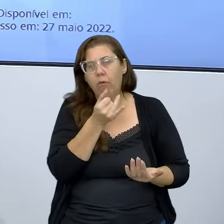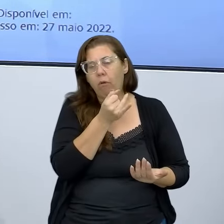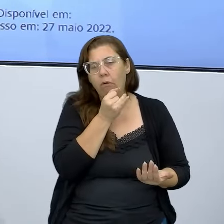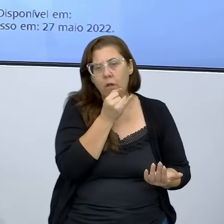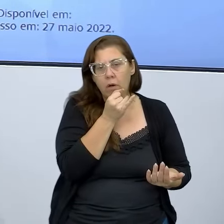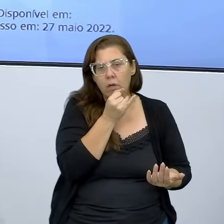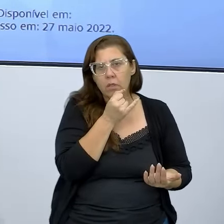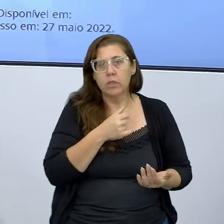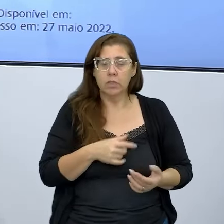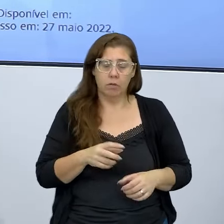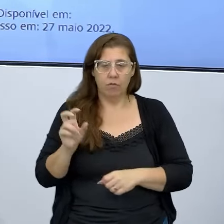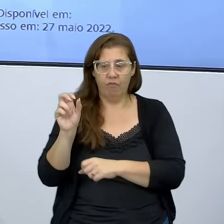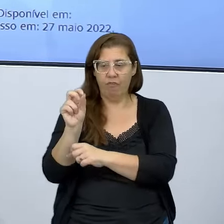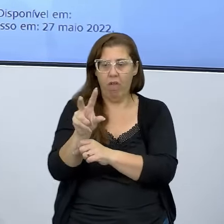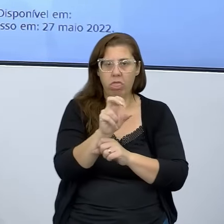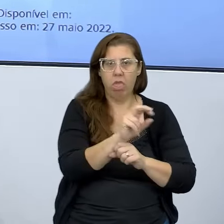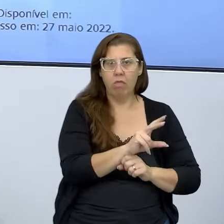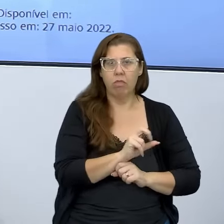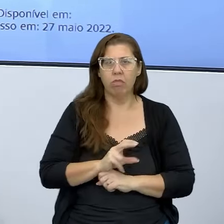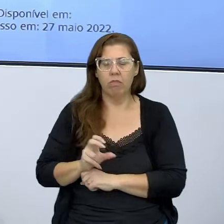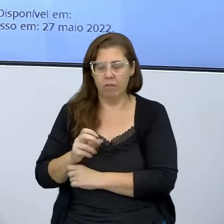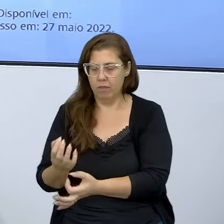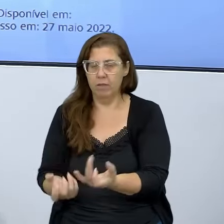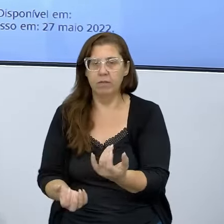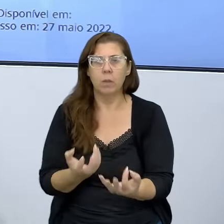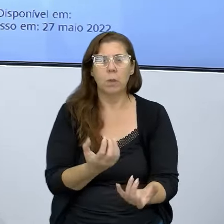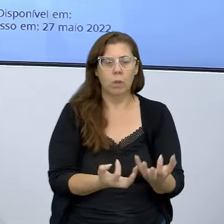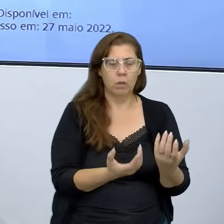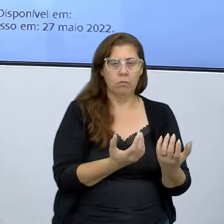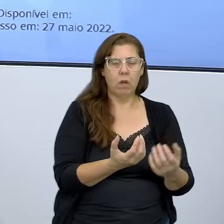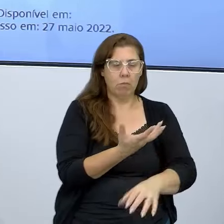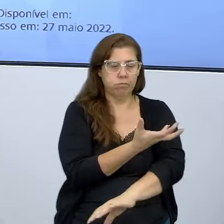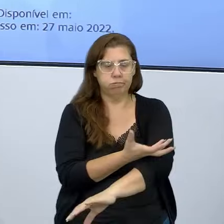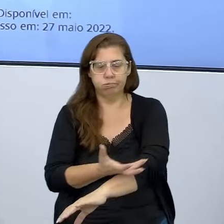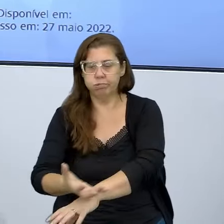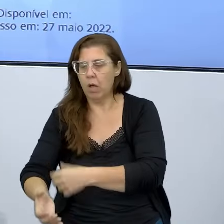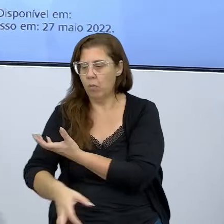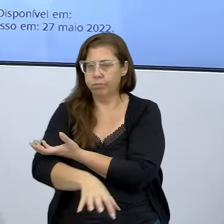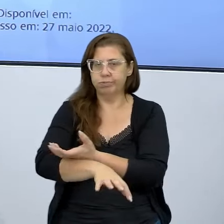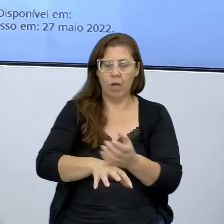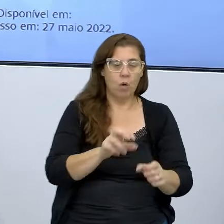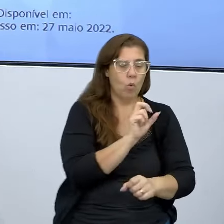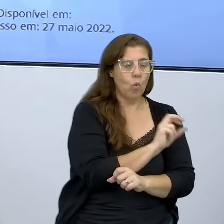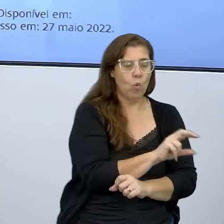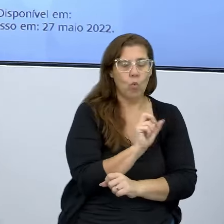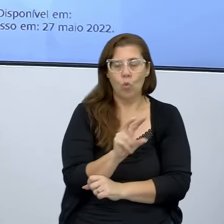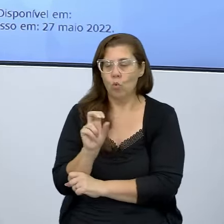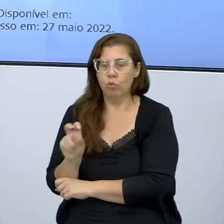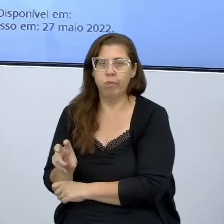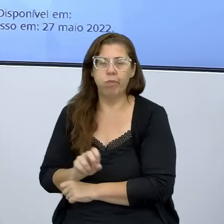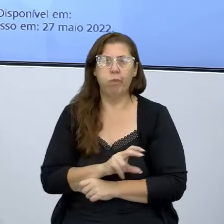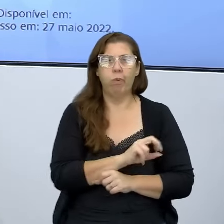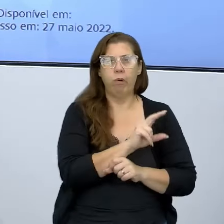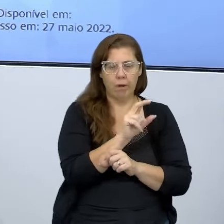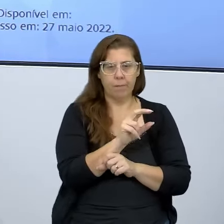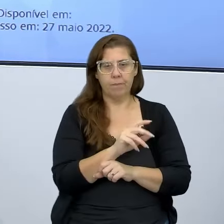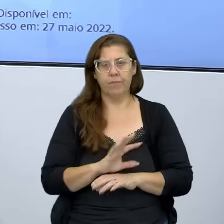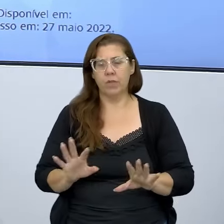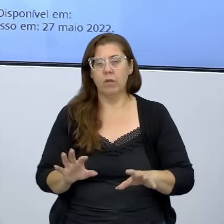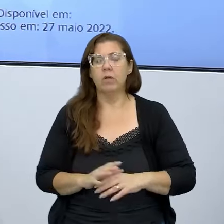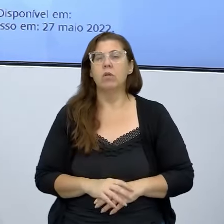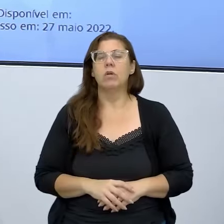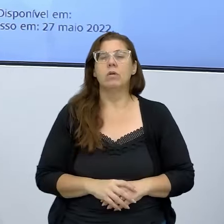exemplo, agrotóxicos, que são proibidos em vários lugares do mundo. Não tô dizendo que, tipo, no sentido do agrotóxico em